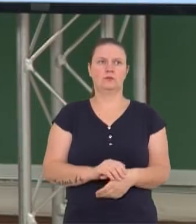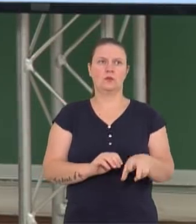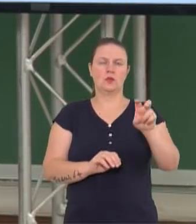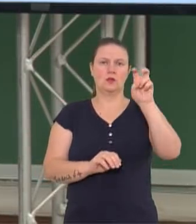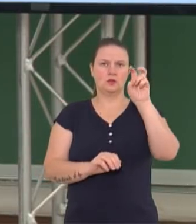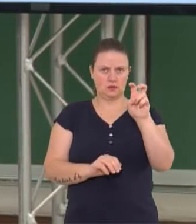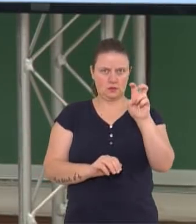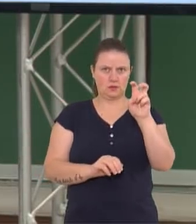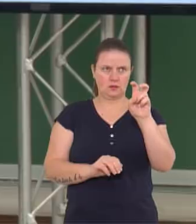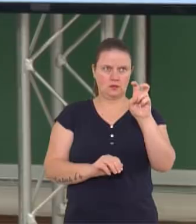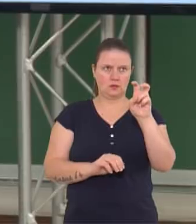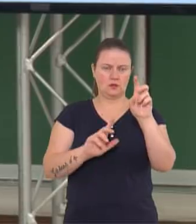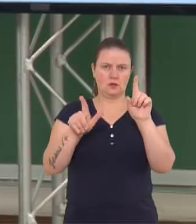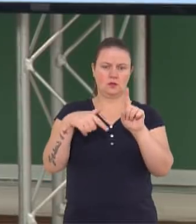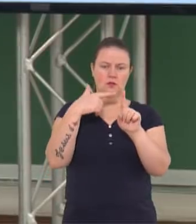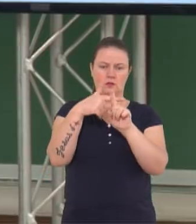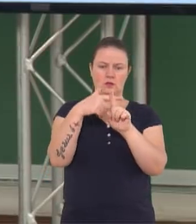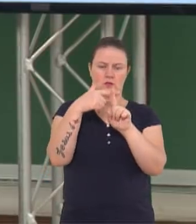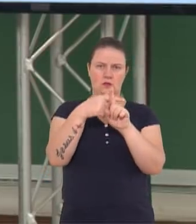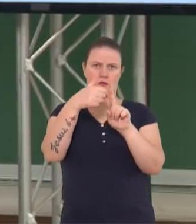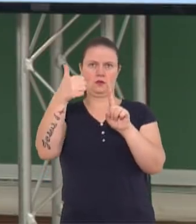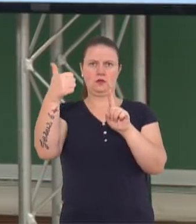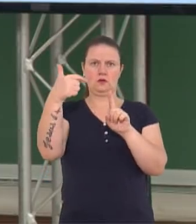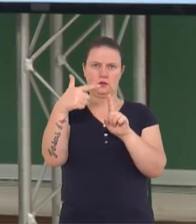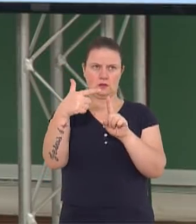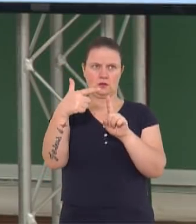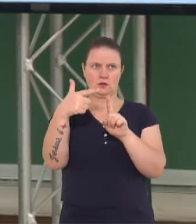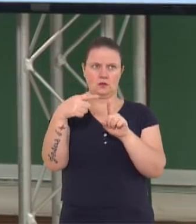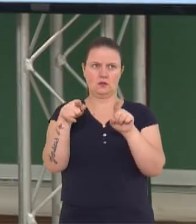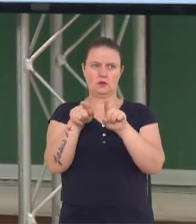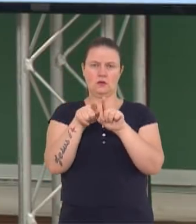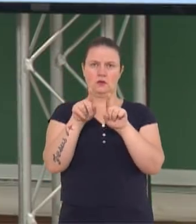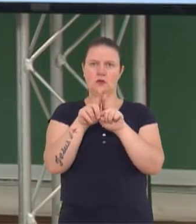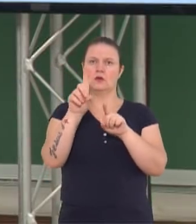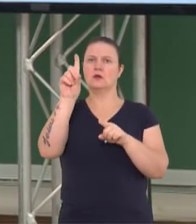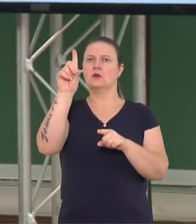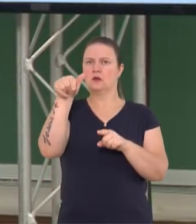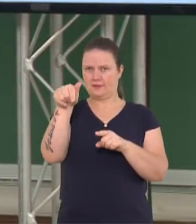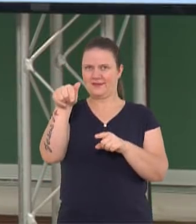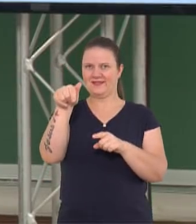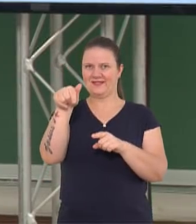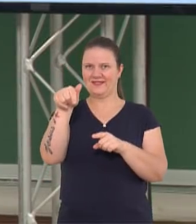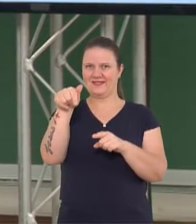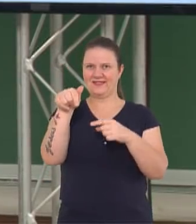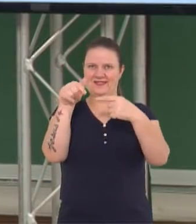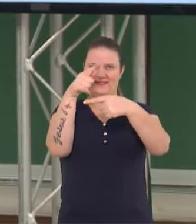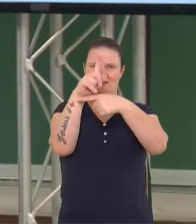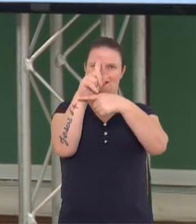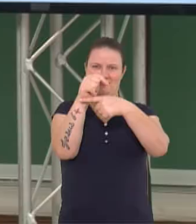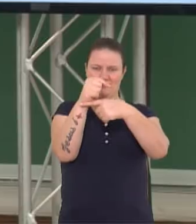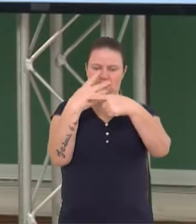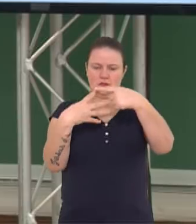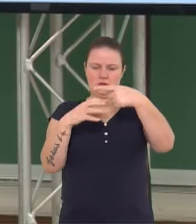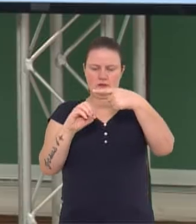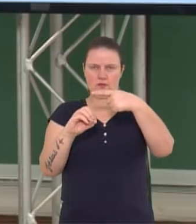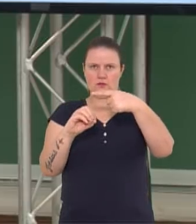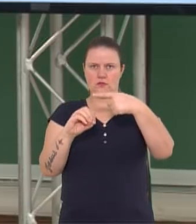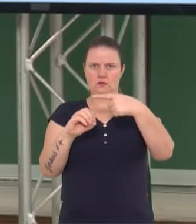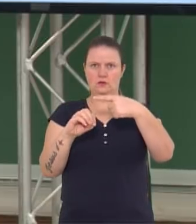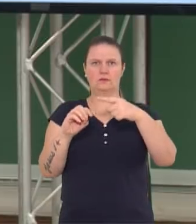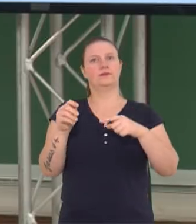de 40, 12 pedaços de 40, que vai dar 17 pedaços de 40. Mas é isso que ele está